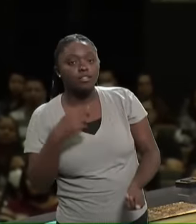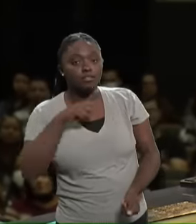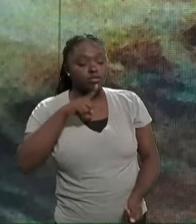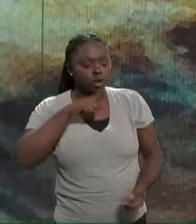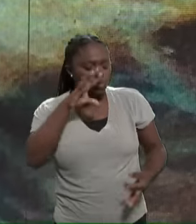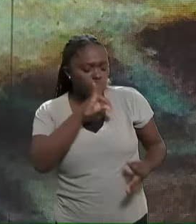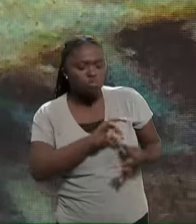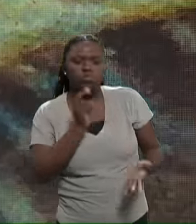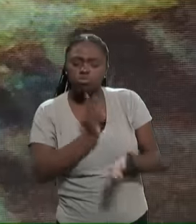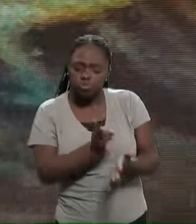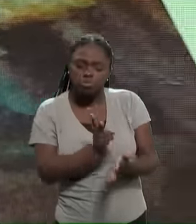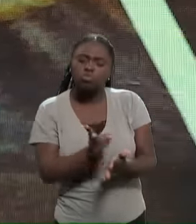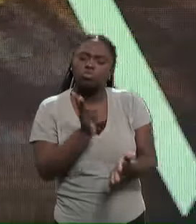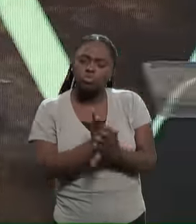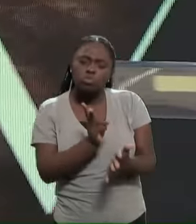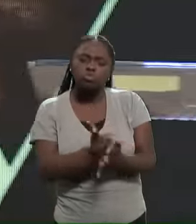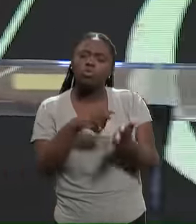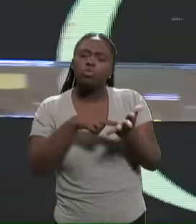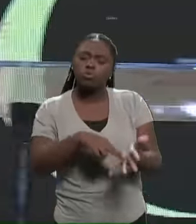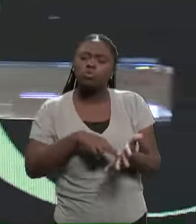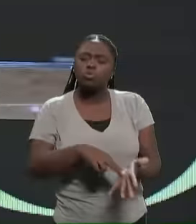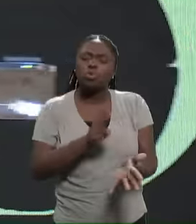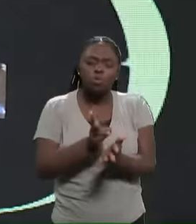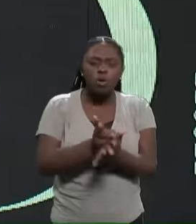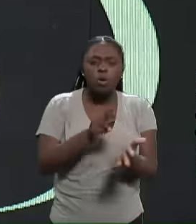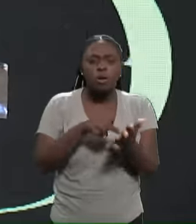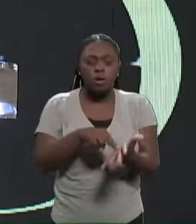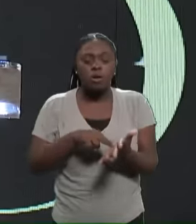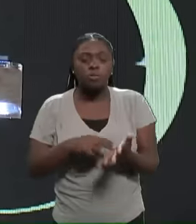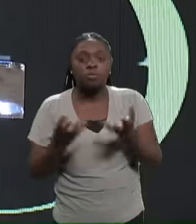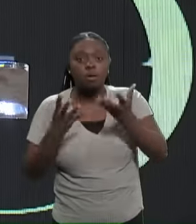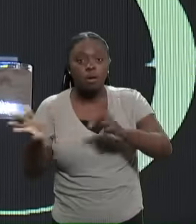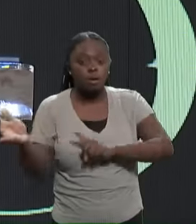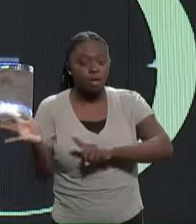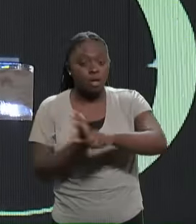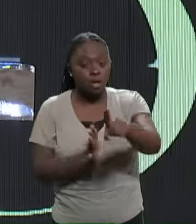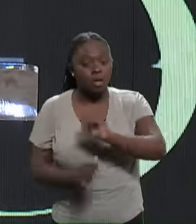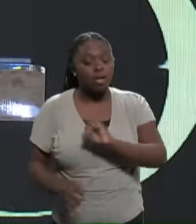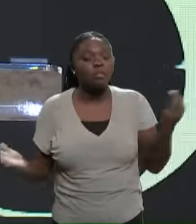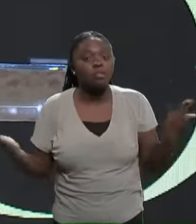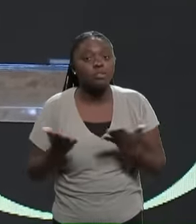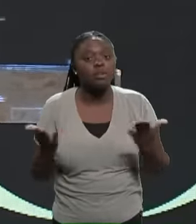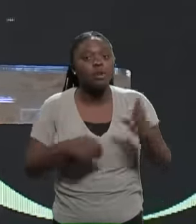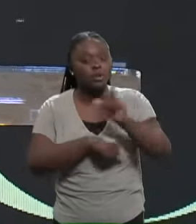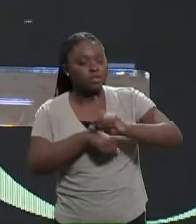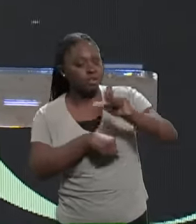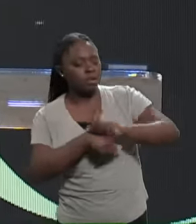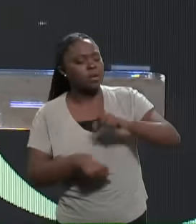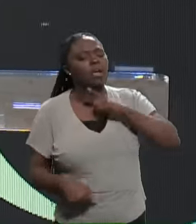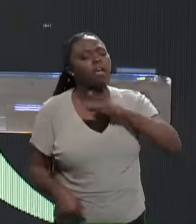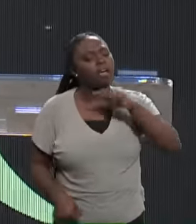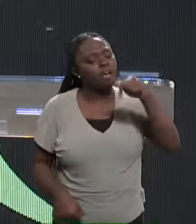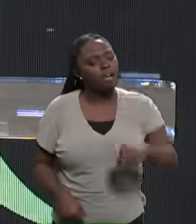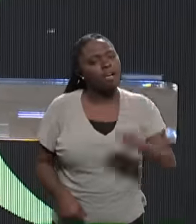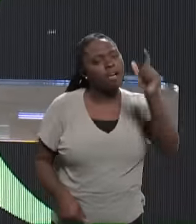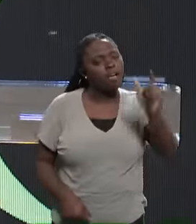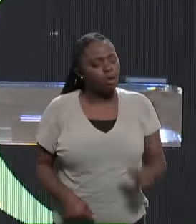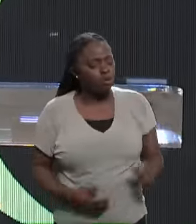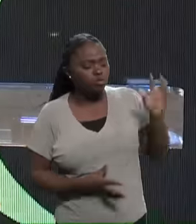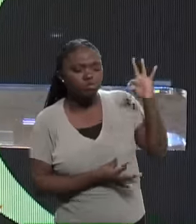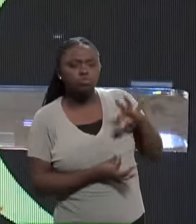persevera, persevera, persevera, persevera. Eu quero perguntar se hoje em Lagoinha por lo menos tem alguém que tem